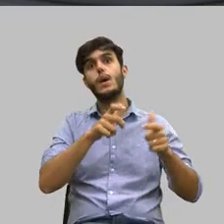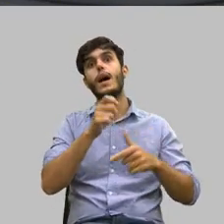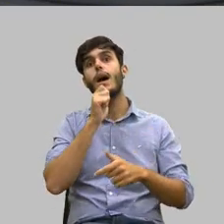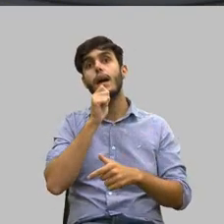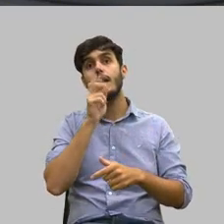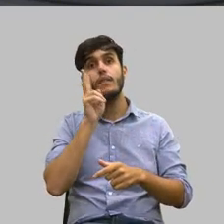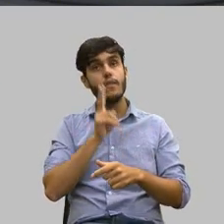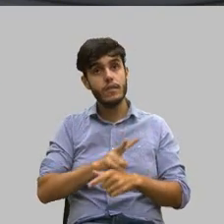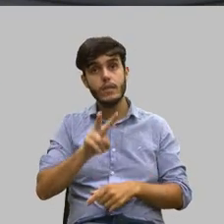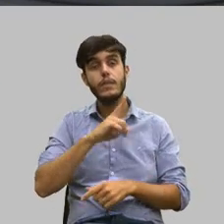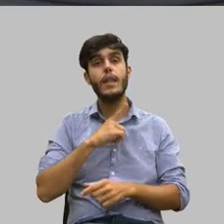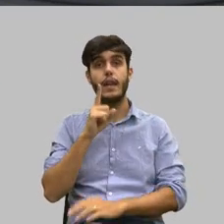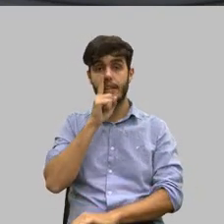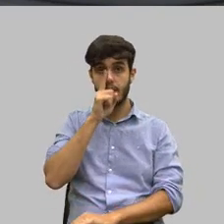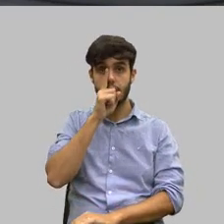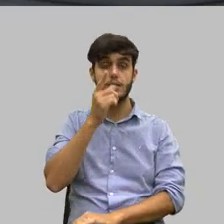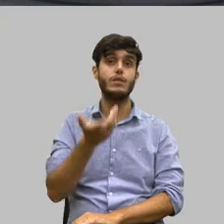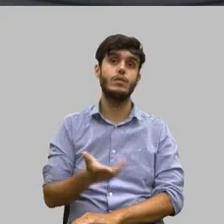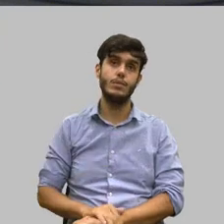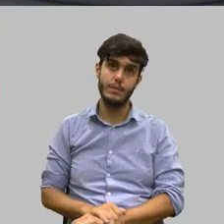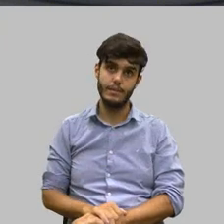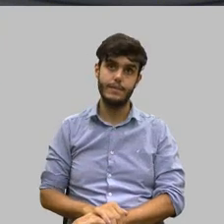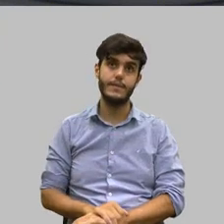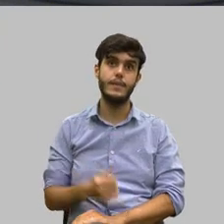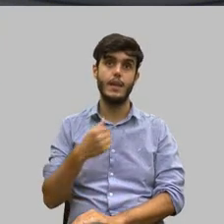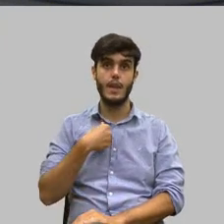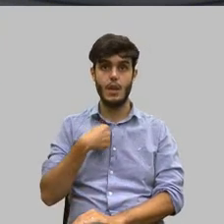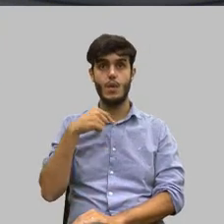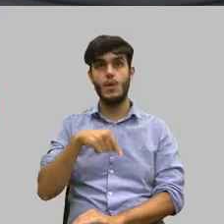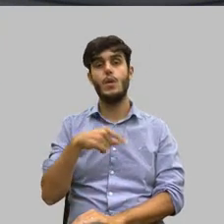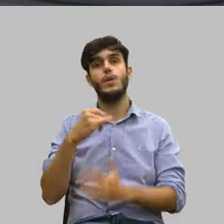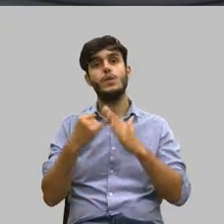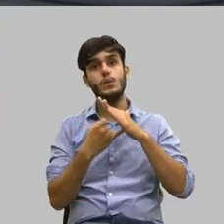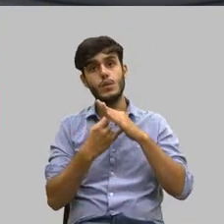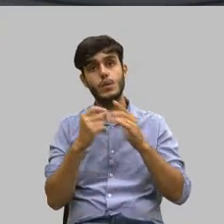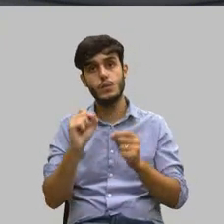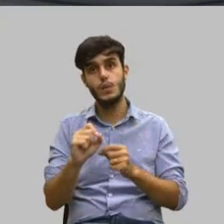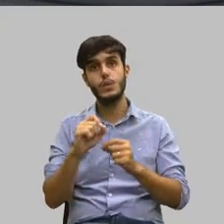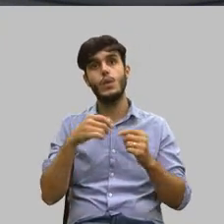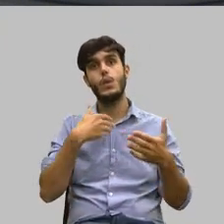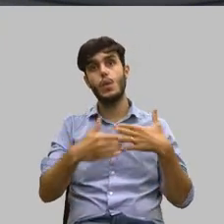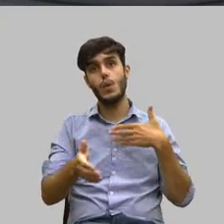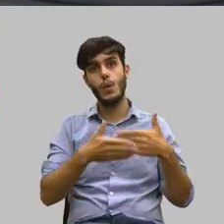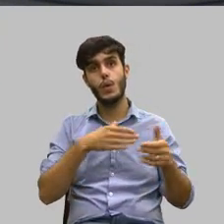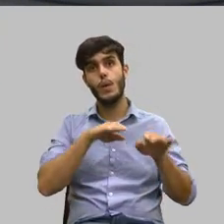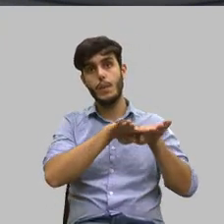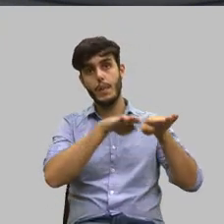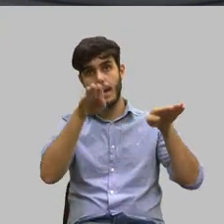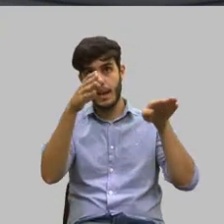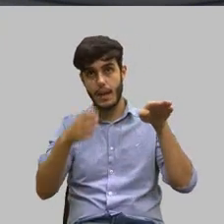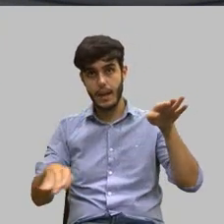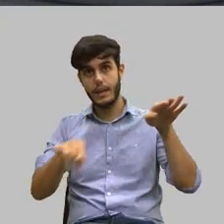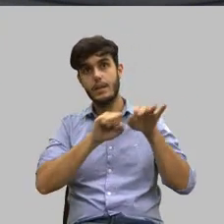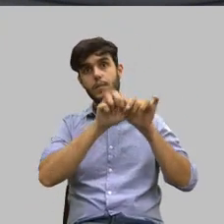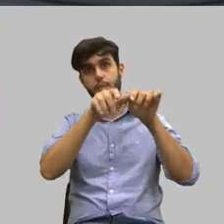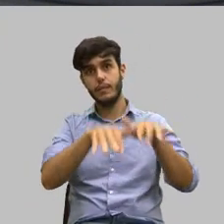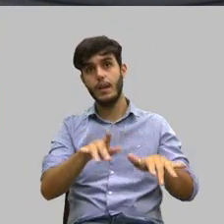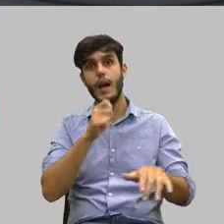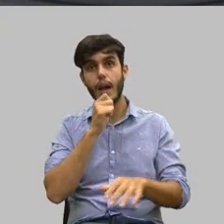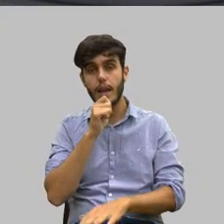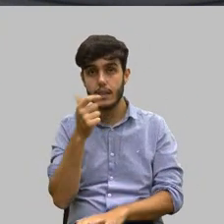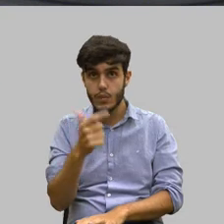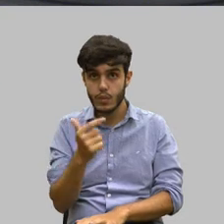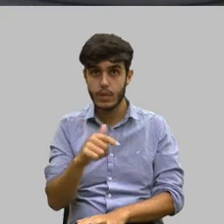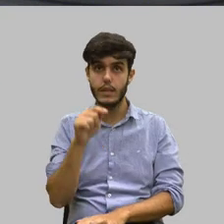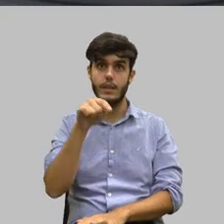ainda ela gera risco então eu como integrante da instituição digo pra senhora qualquer barragem que ela ainda não foi descomissionado e tem